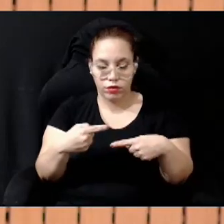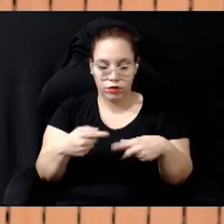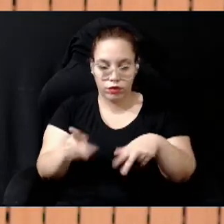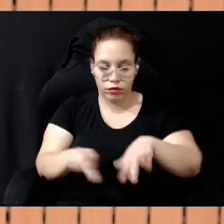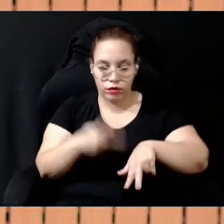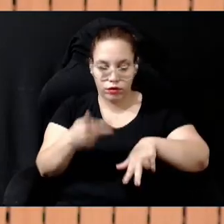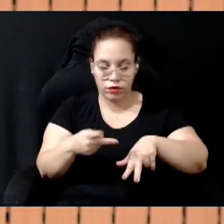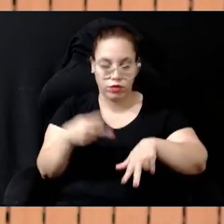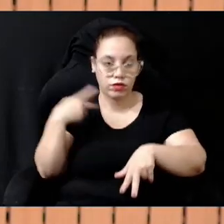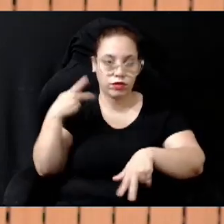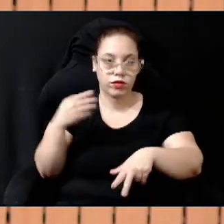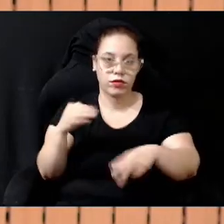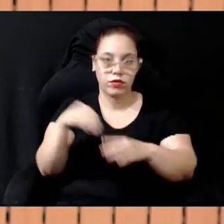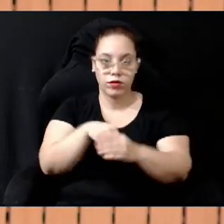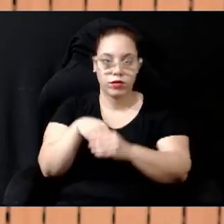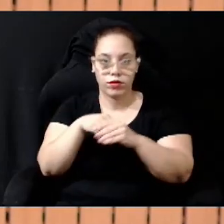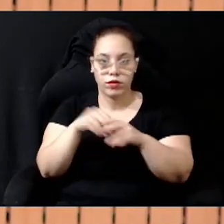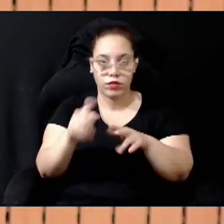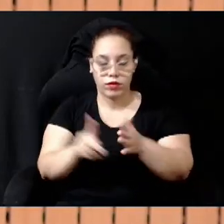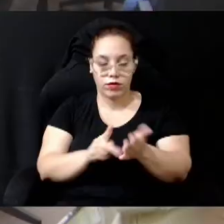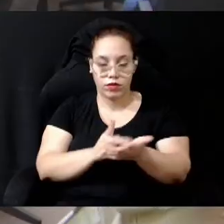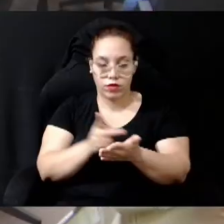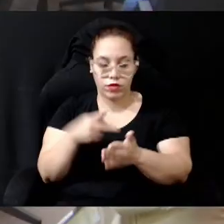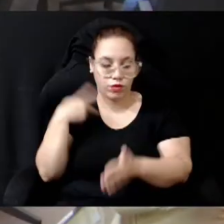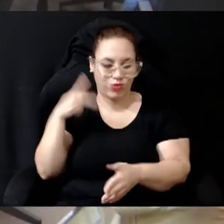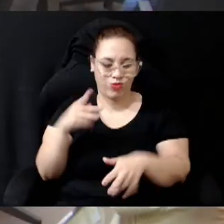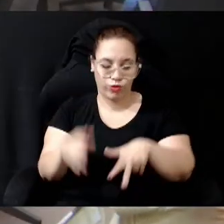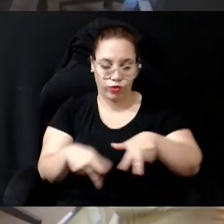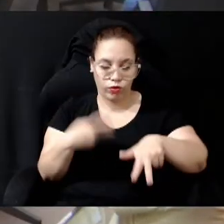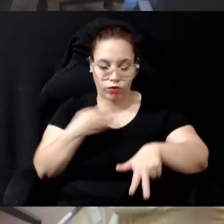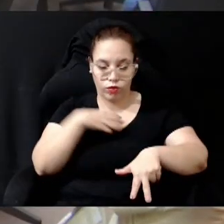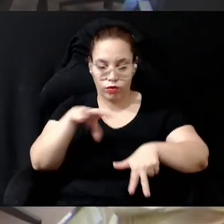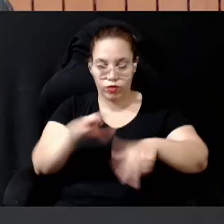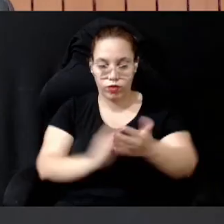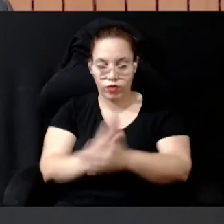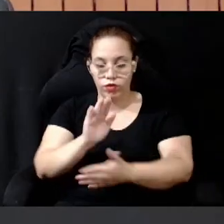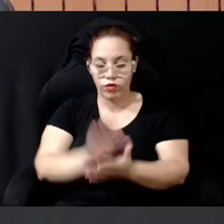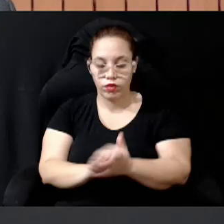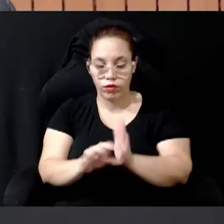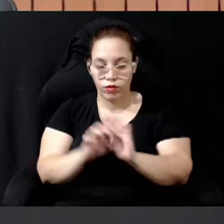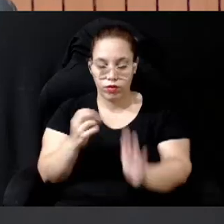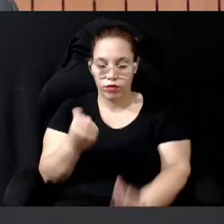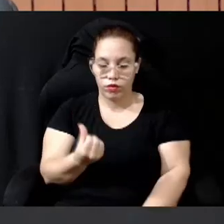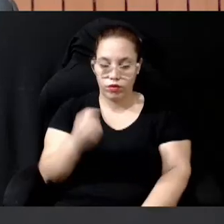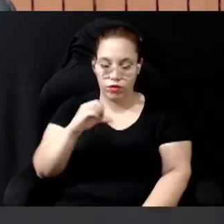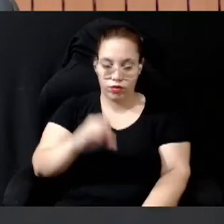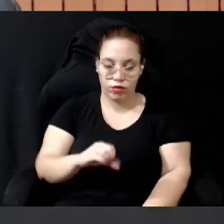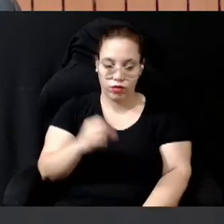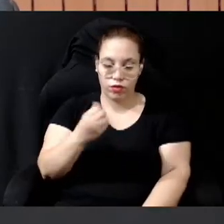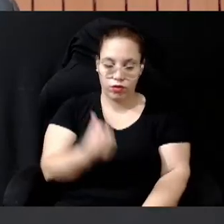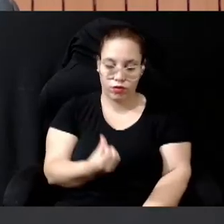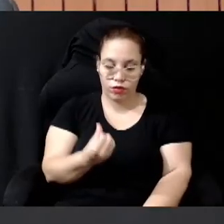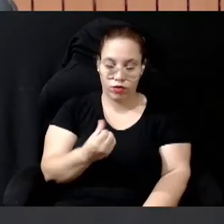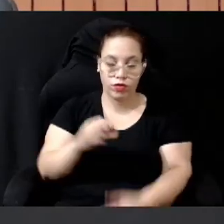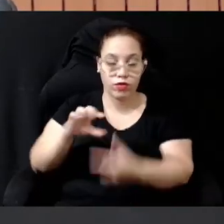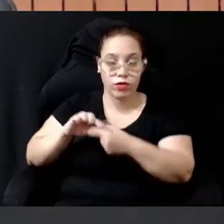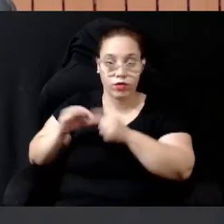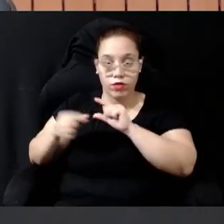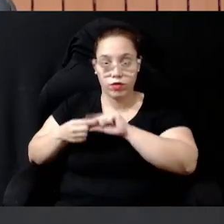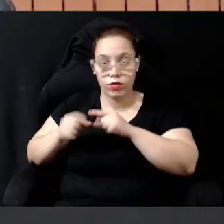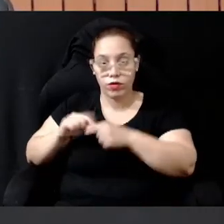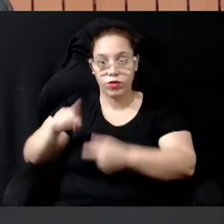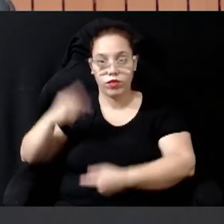em votação. Vereadores favoráveis permaneçam como estão. Aprovado. Requerimento 2196 do vereador Major Jaime e outros vereadores, que